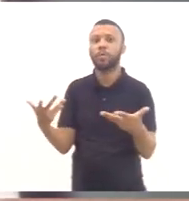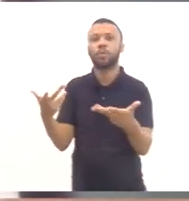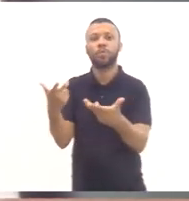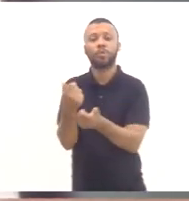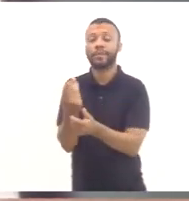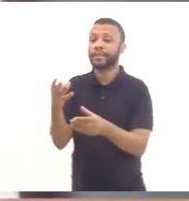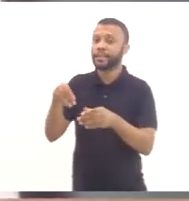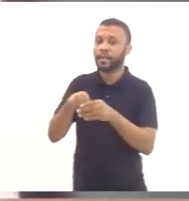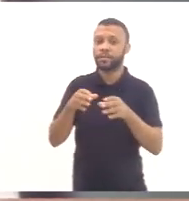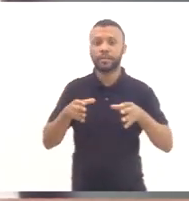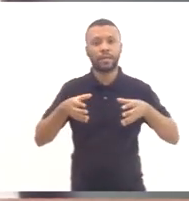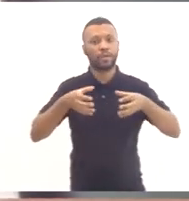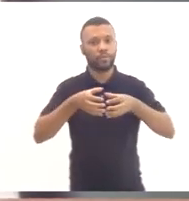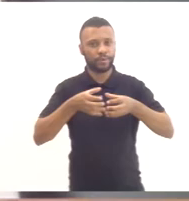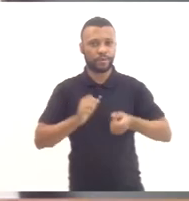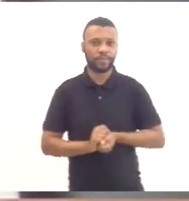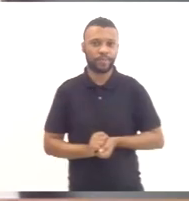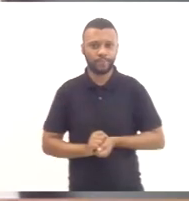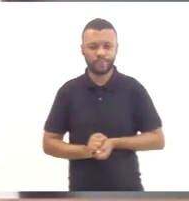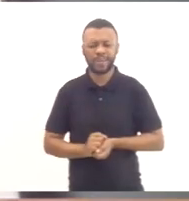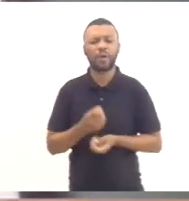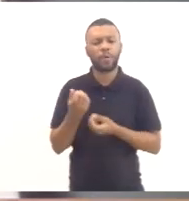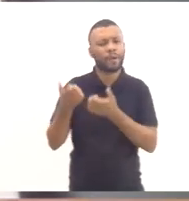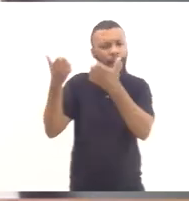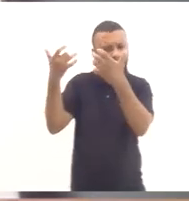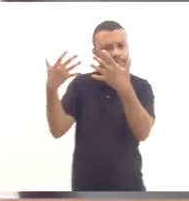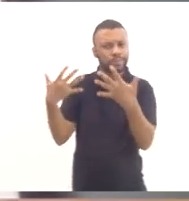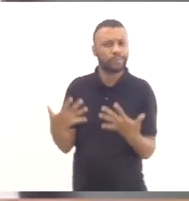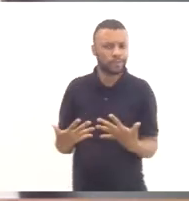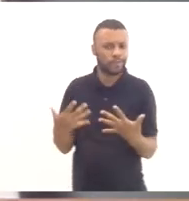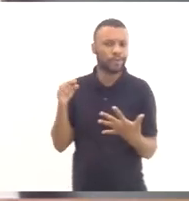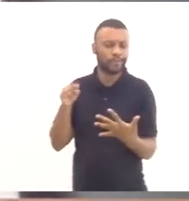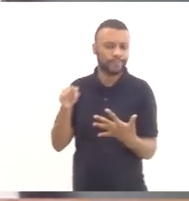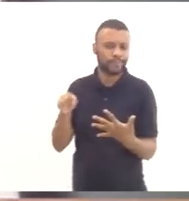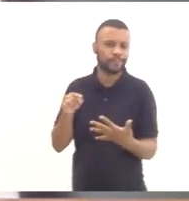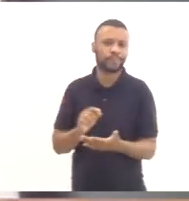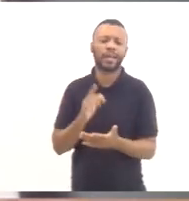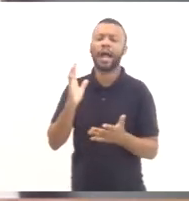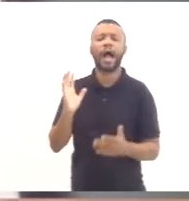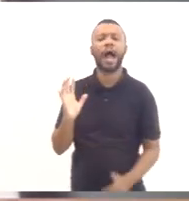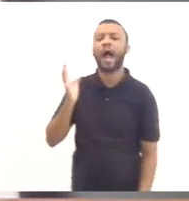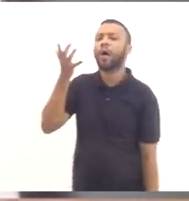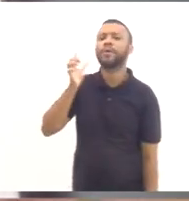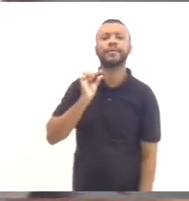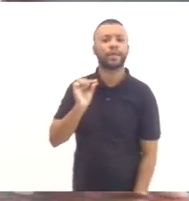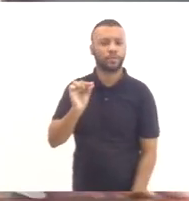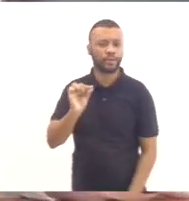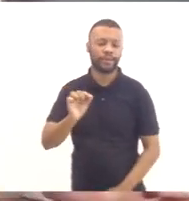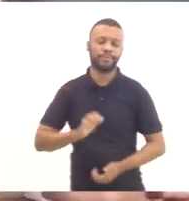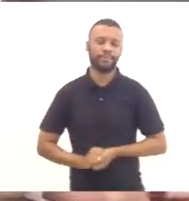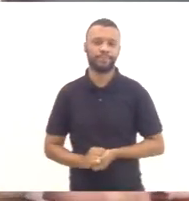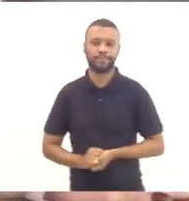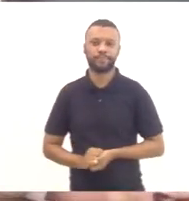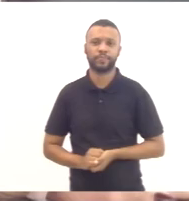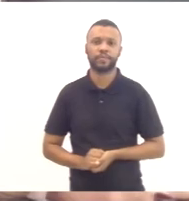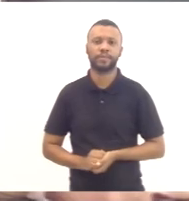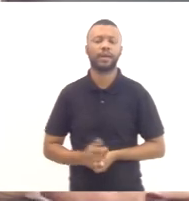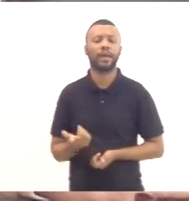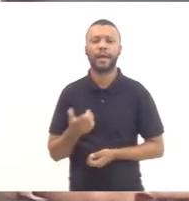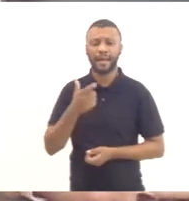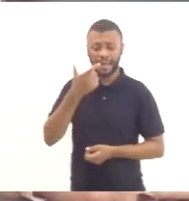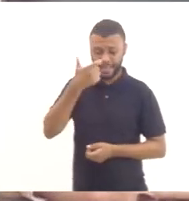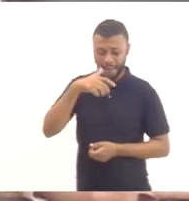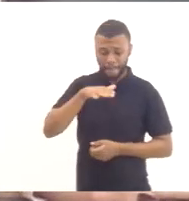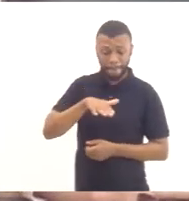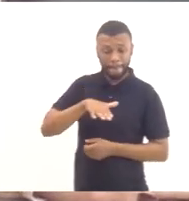comissão e como ela muito bem disse Esse é o que que acontece o quê que é ser mãe de